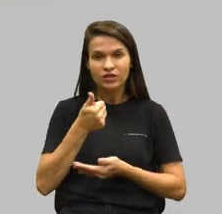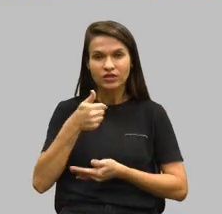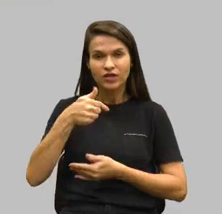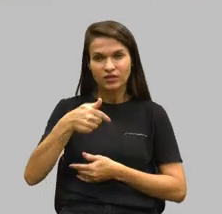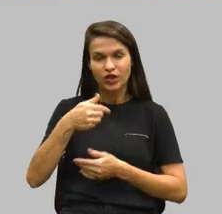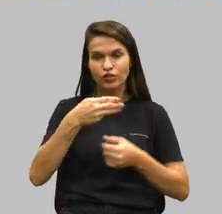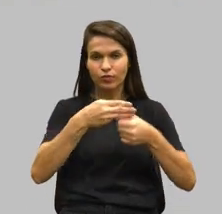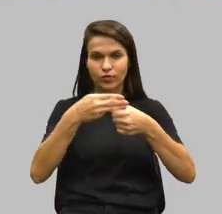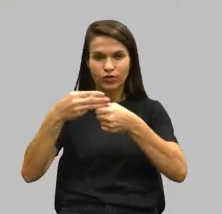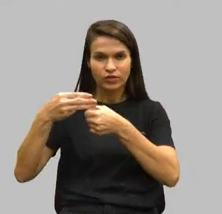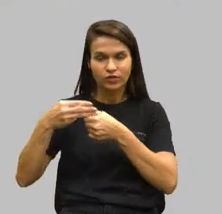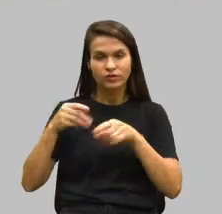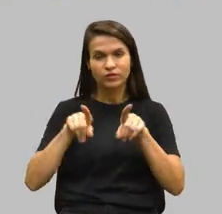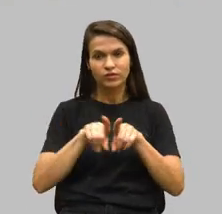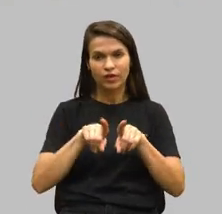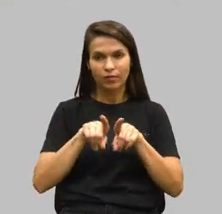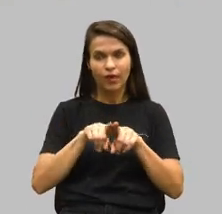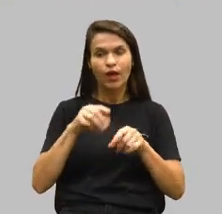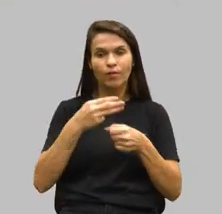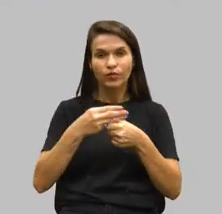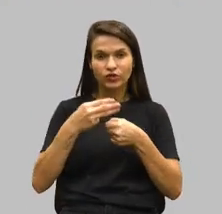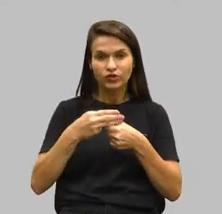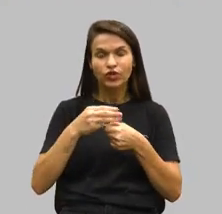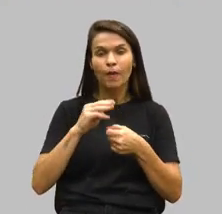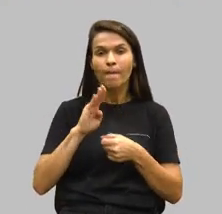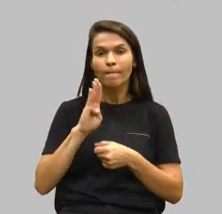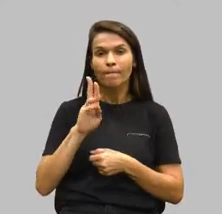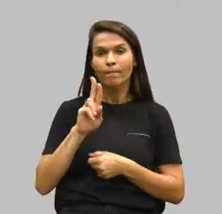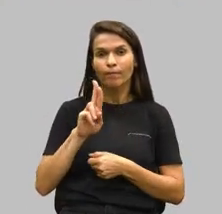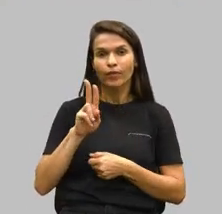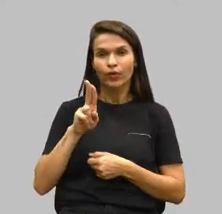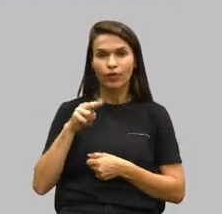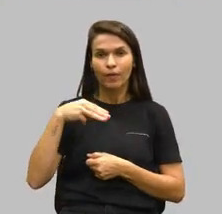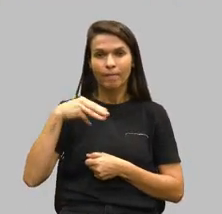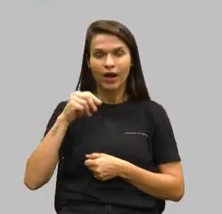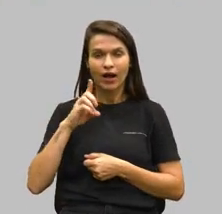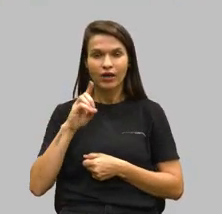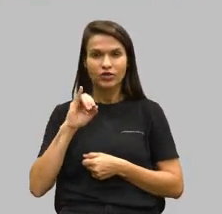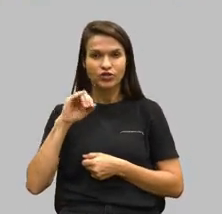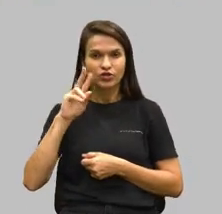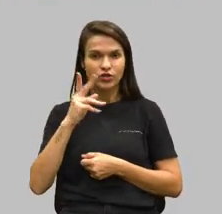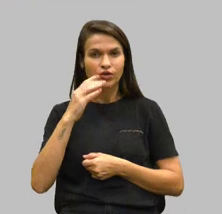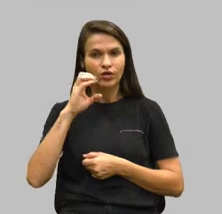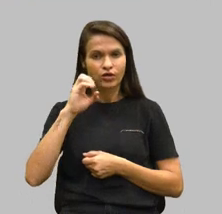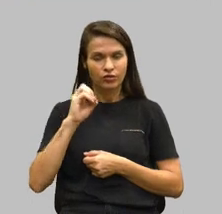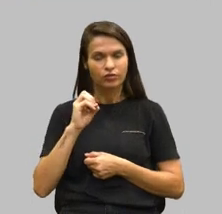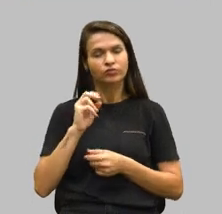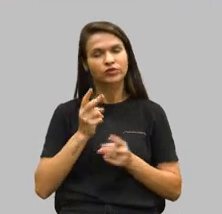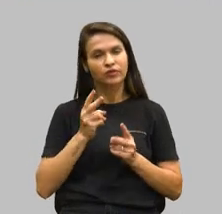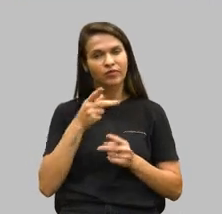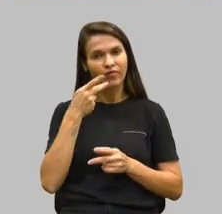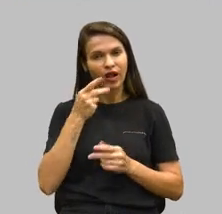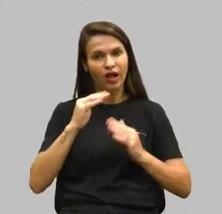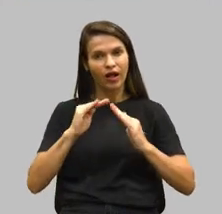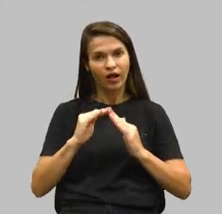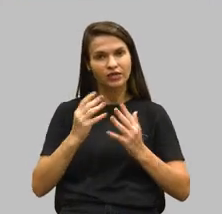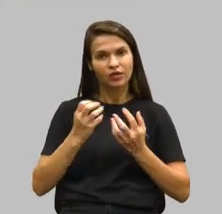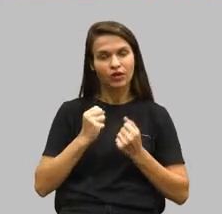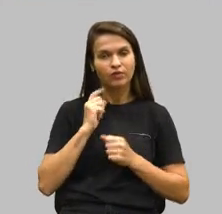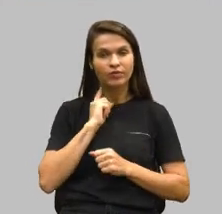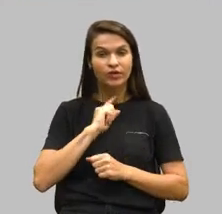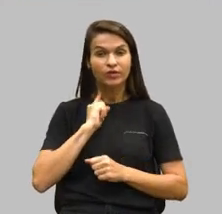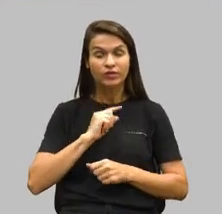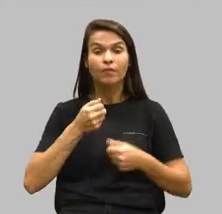municípios incluindo o município de Brumadinho eh nós estamos aqui sempre que falar da casa col Minas eu preciso